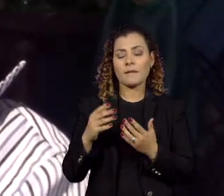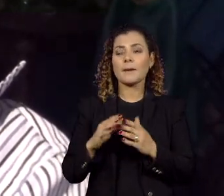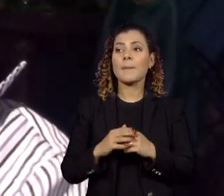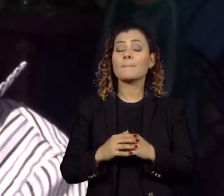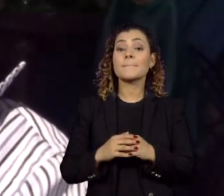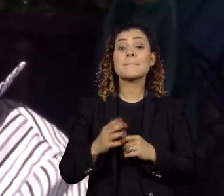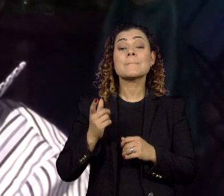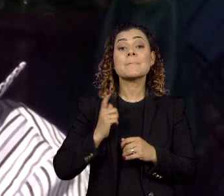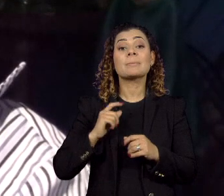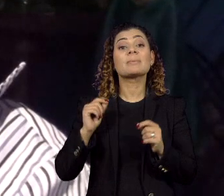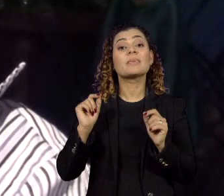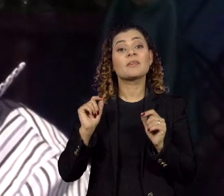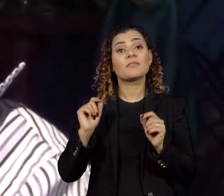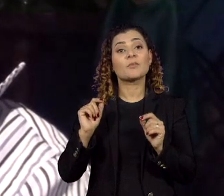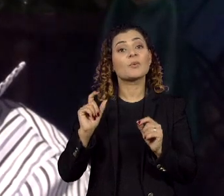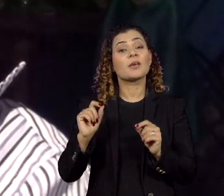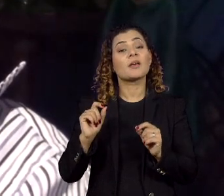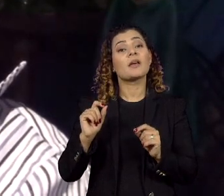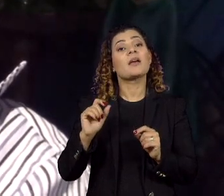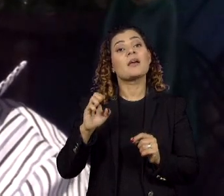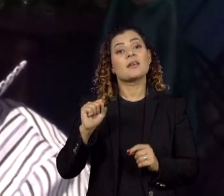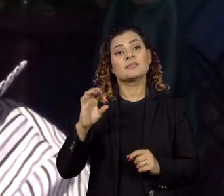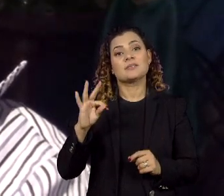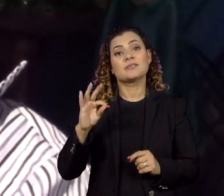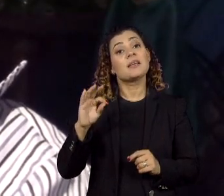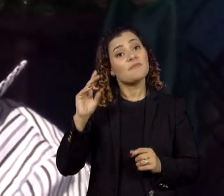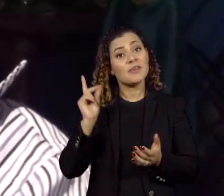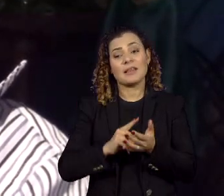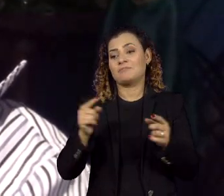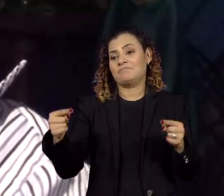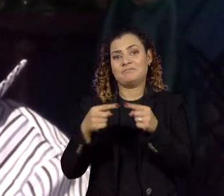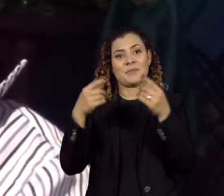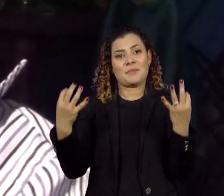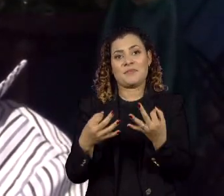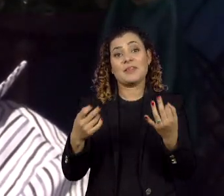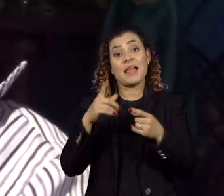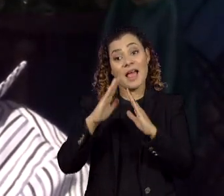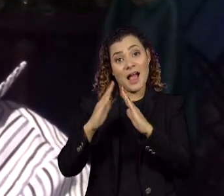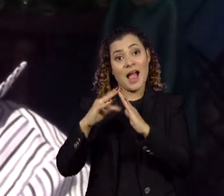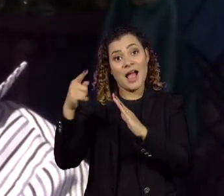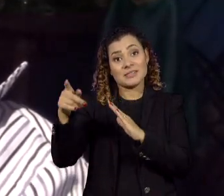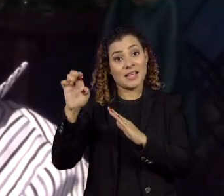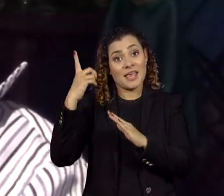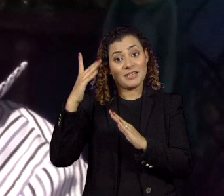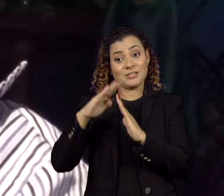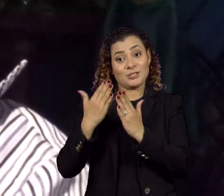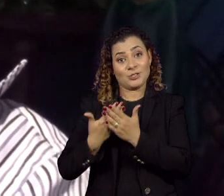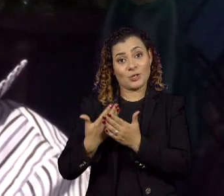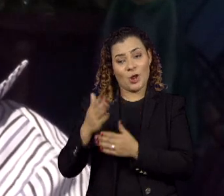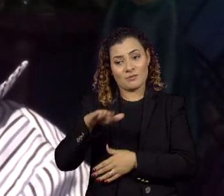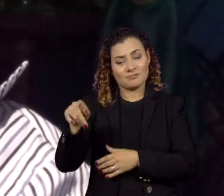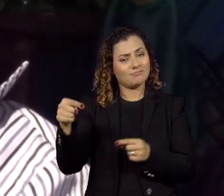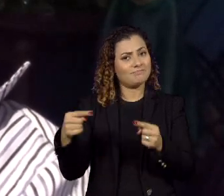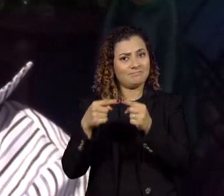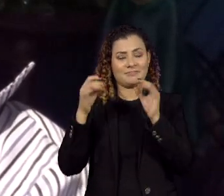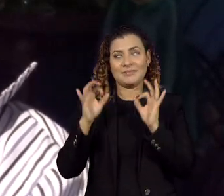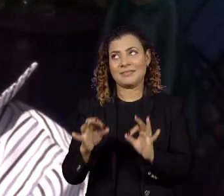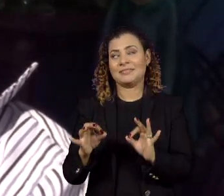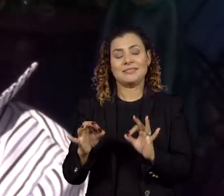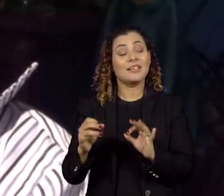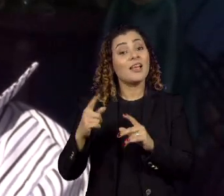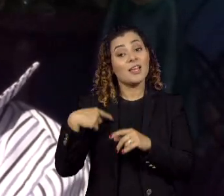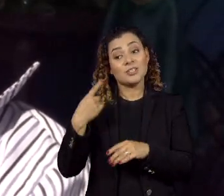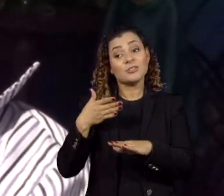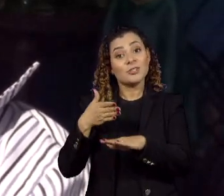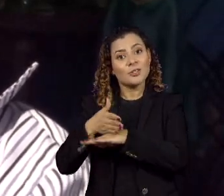Estava escrito nas estrelas. E nessa casa que tinha sido uma escolinha, nós entramos e